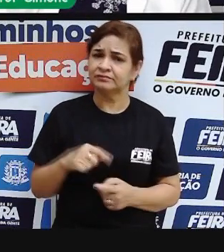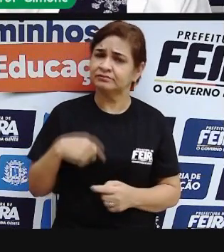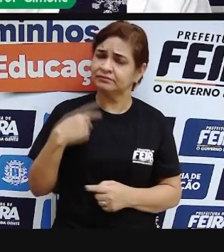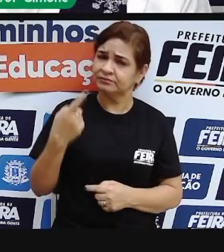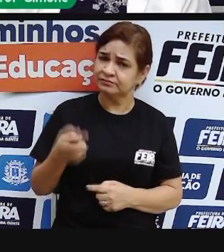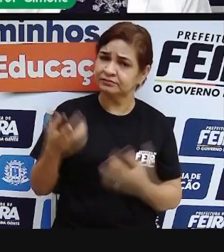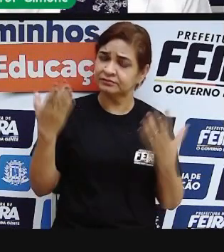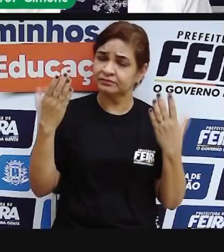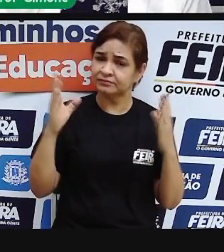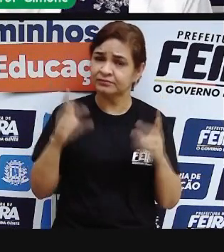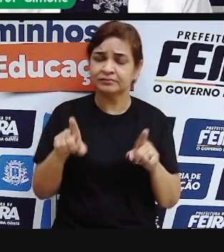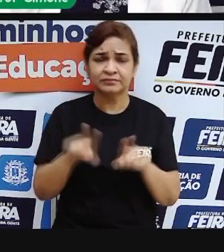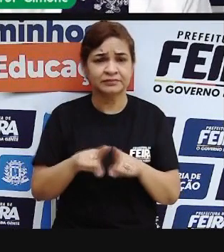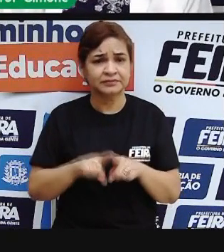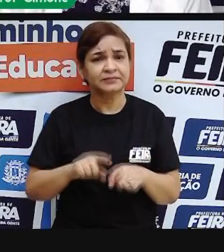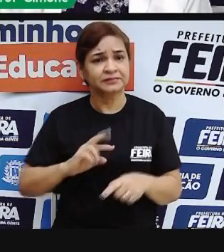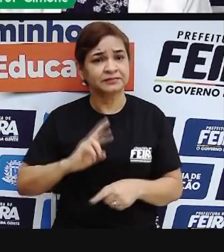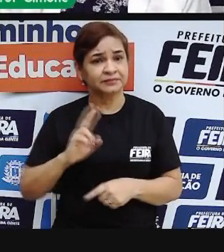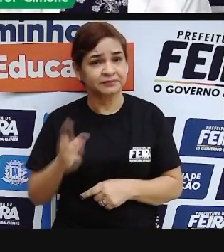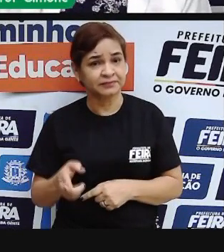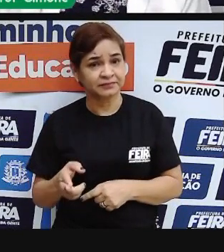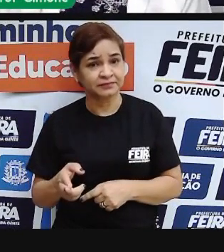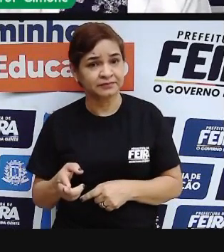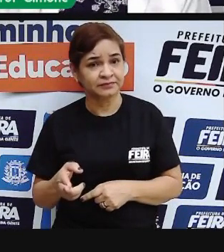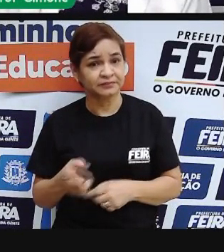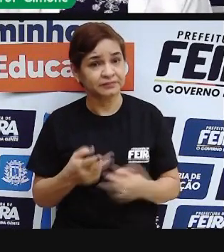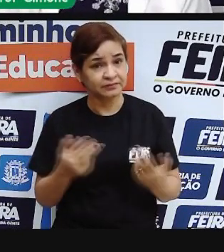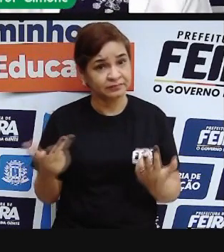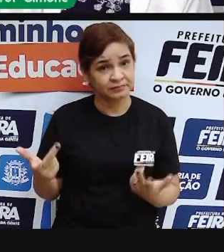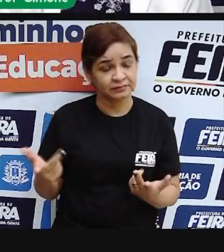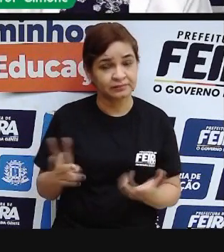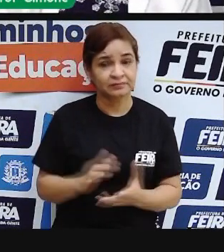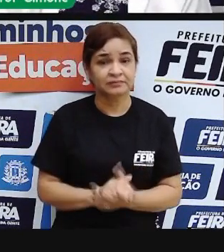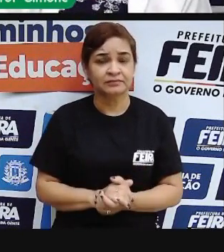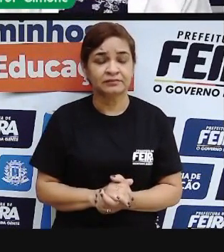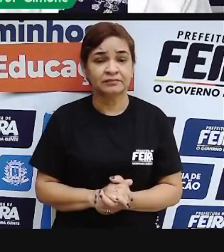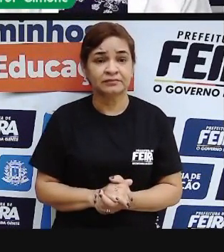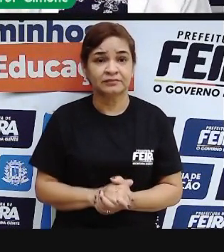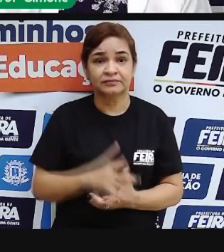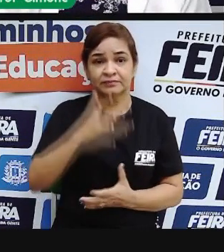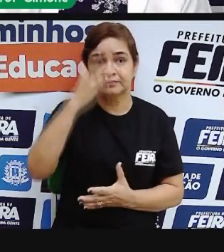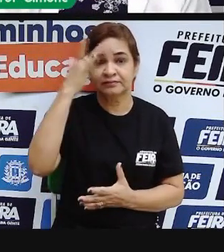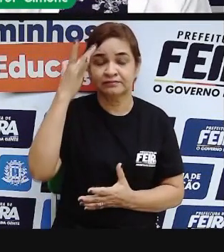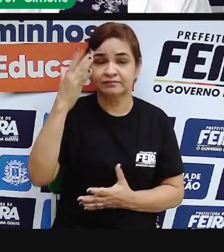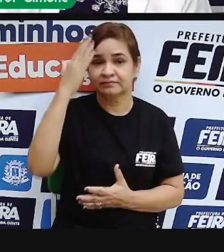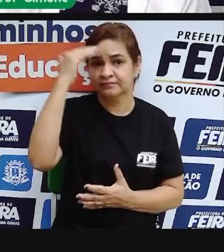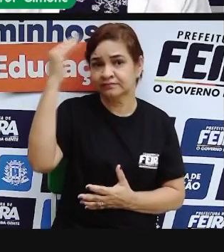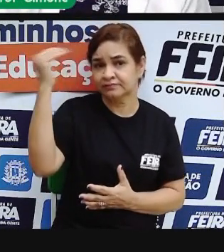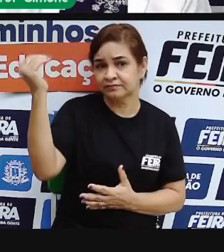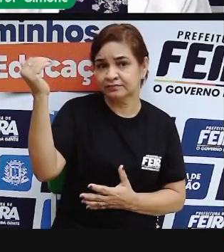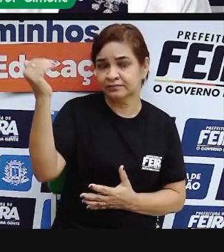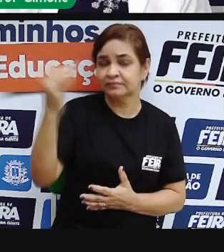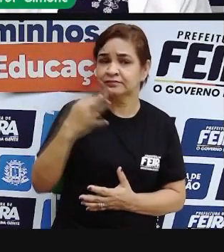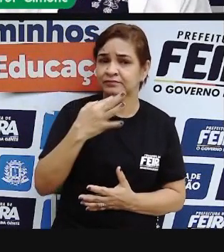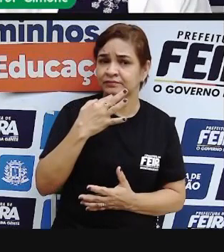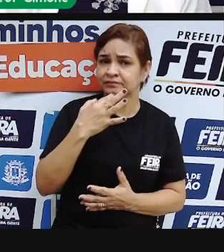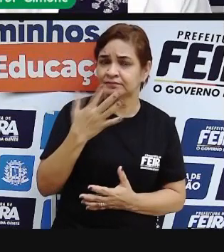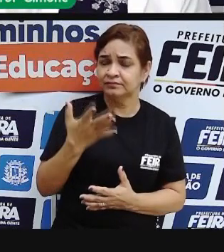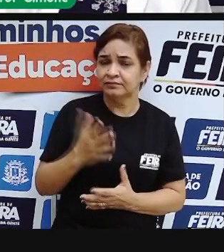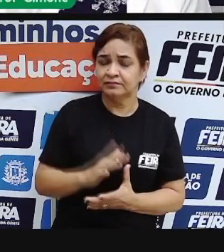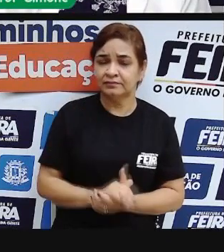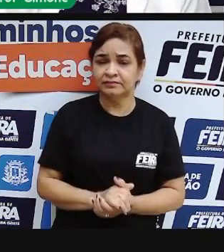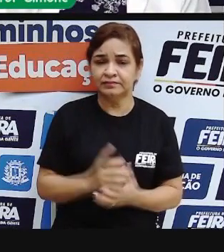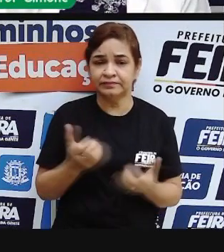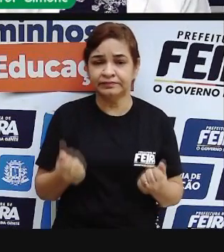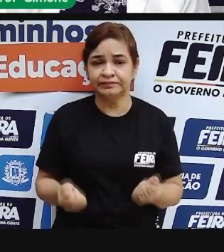caráter religioso no Brasil, como os festejos juninos, e que são tão famosas quanto São João? Vamos